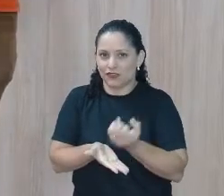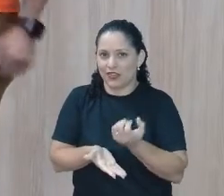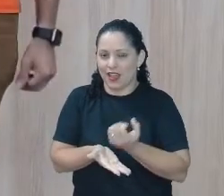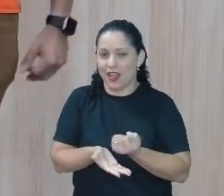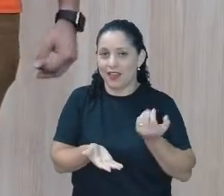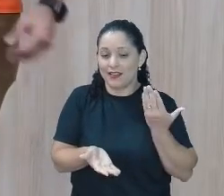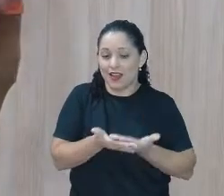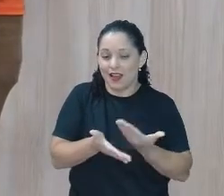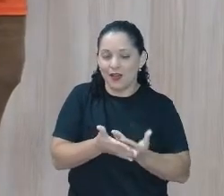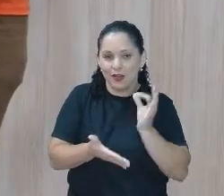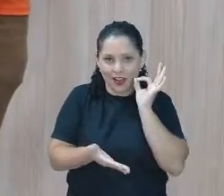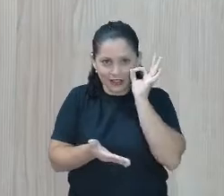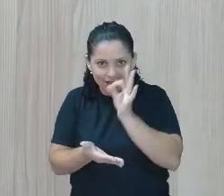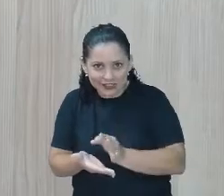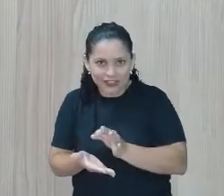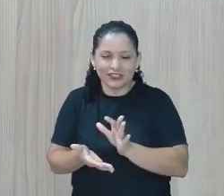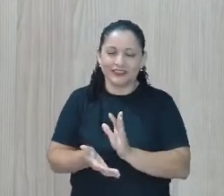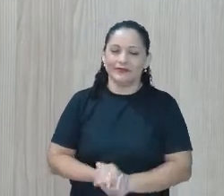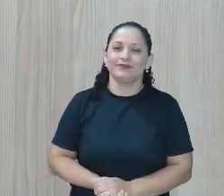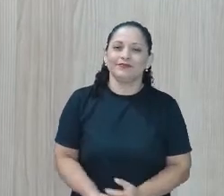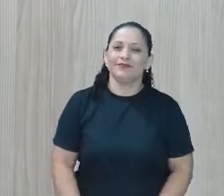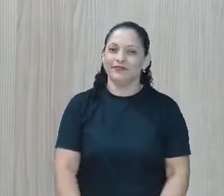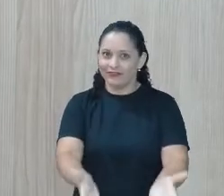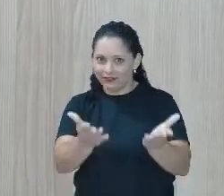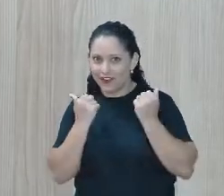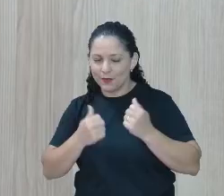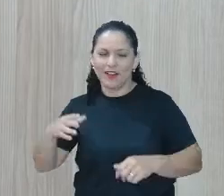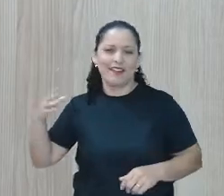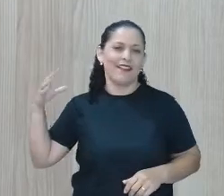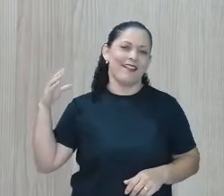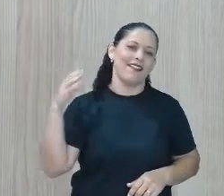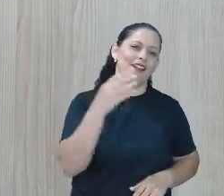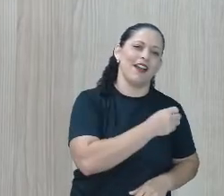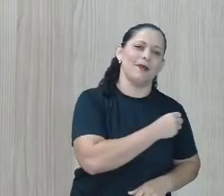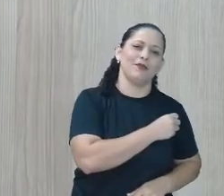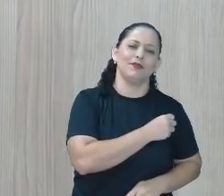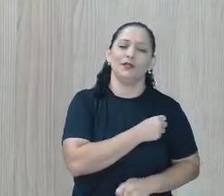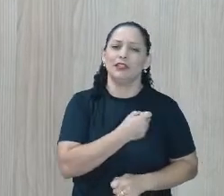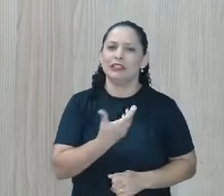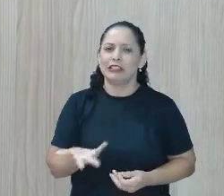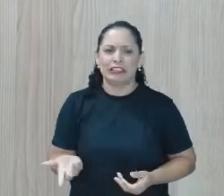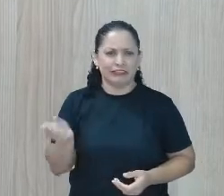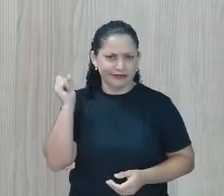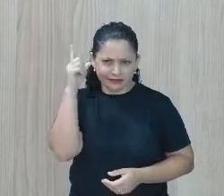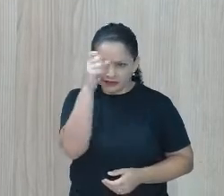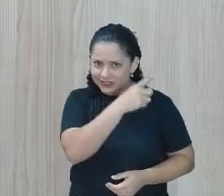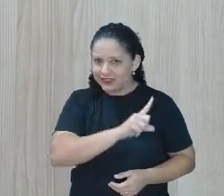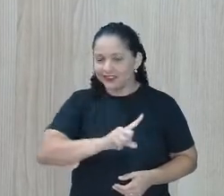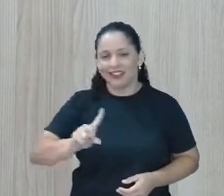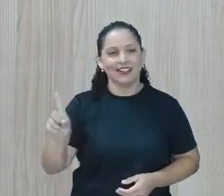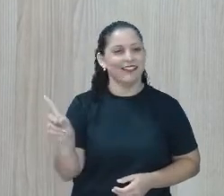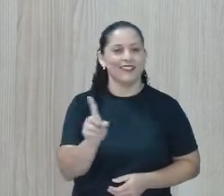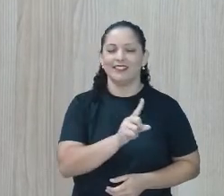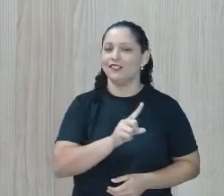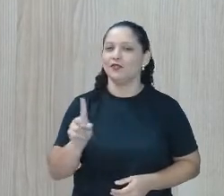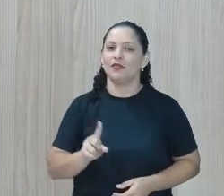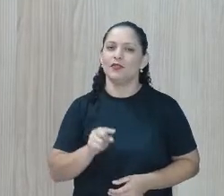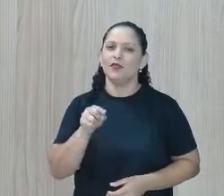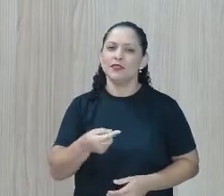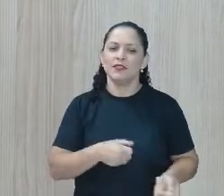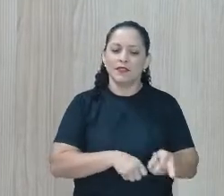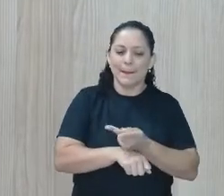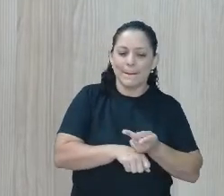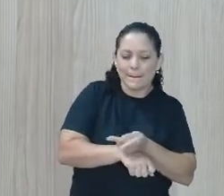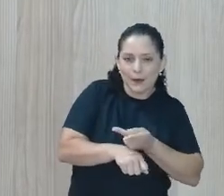E assistir a nossa aula através dele. Vamos embora, é rapidinho. Olha, não tem dificuldade não. Você vai lá